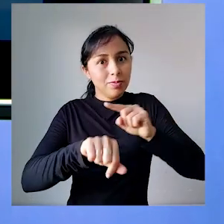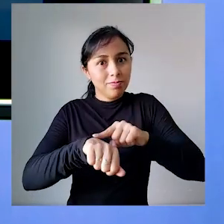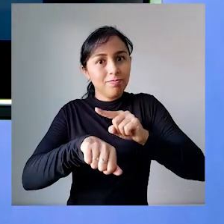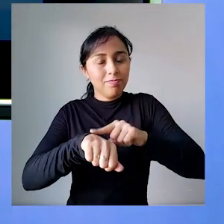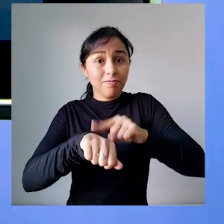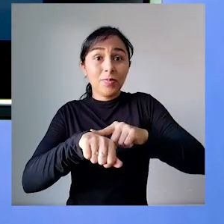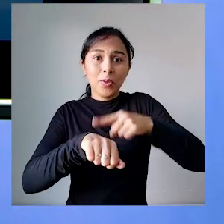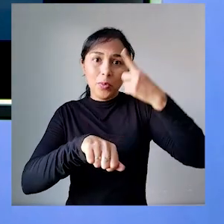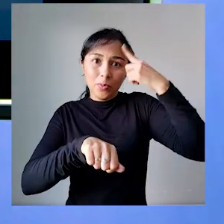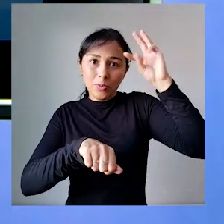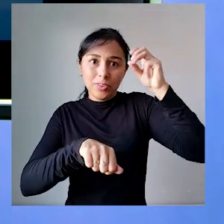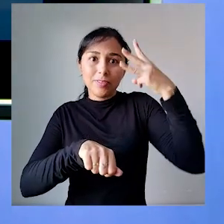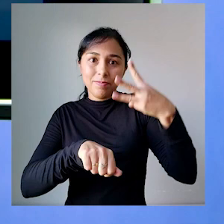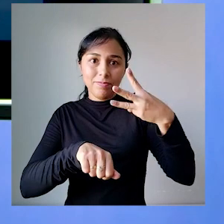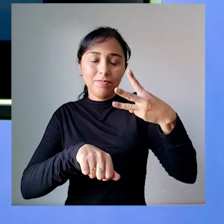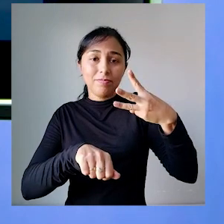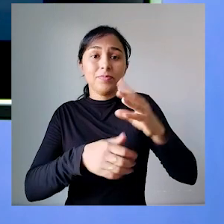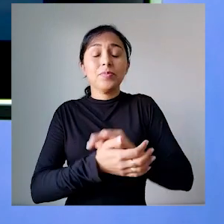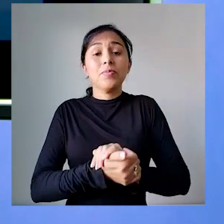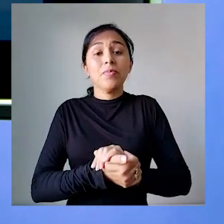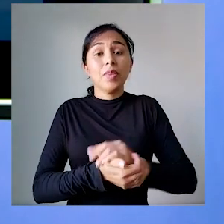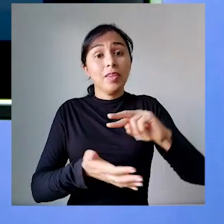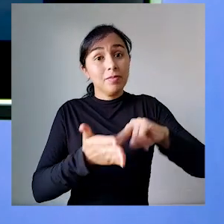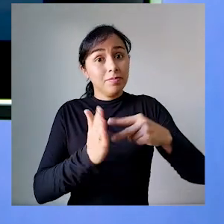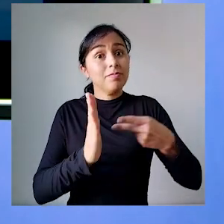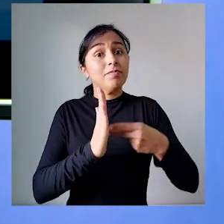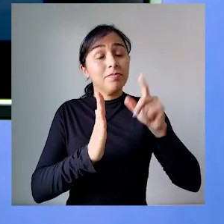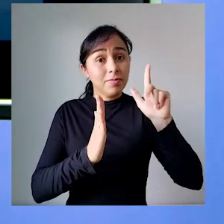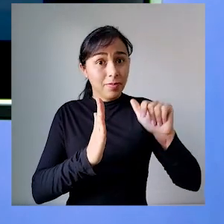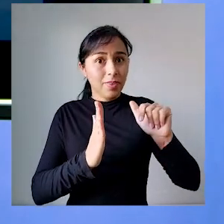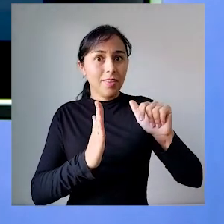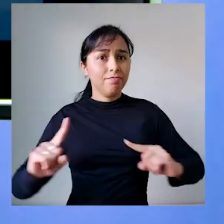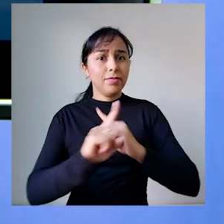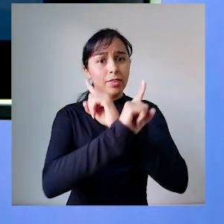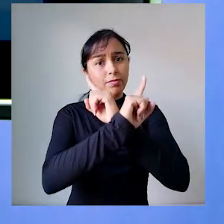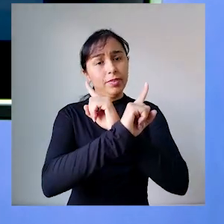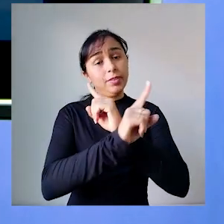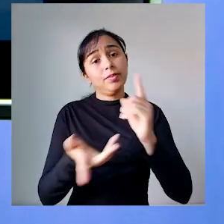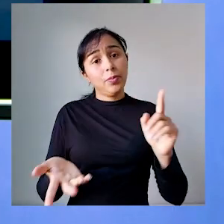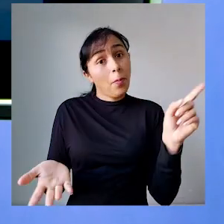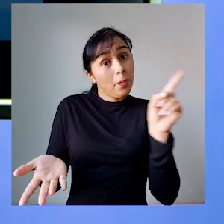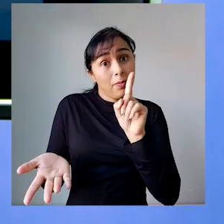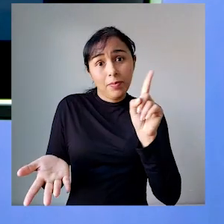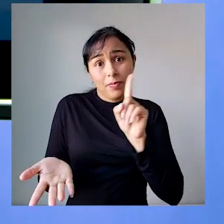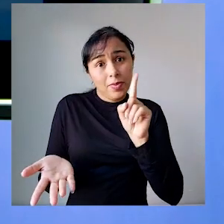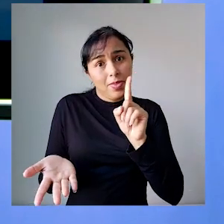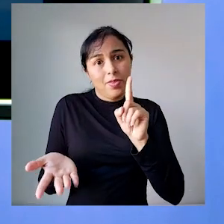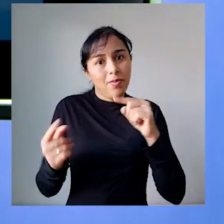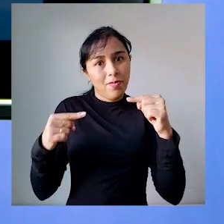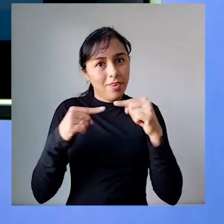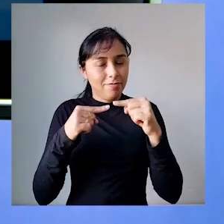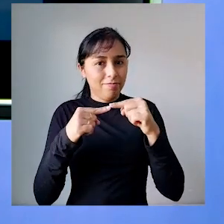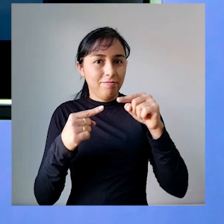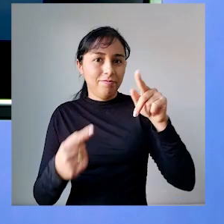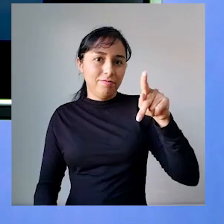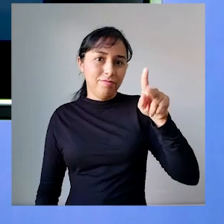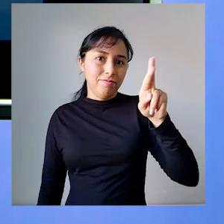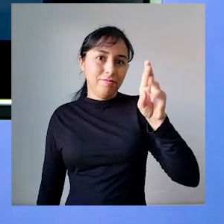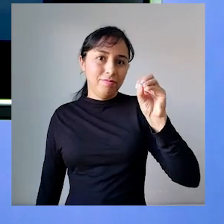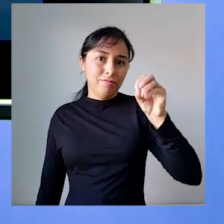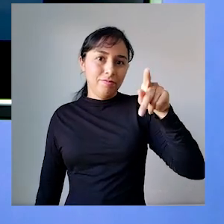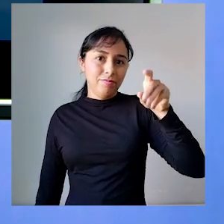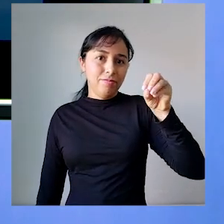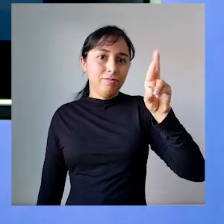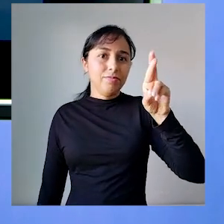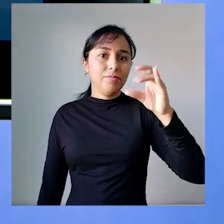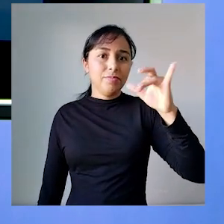obra ia demorar. Então, a gente pode dizer que essas grandezas, elas não são diretamente proporcional, porque aconteceu o